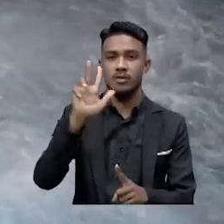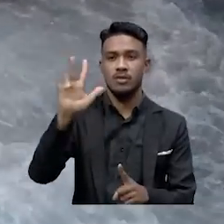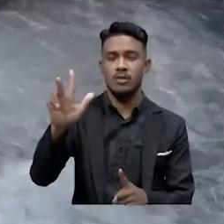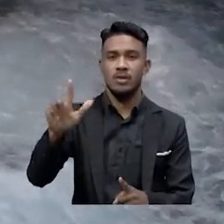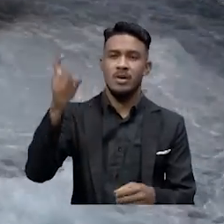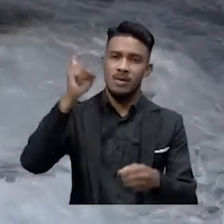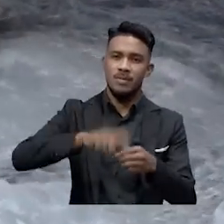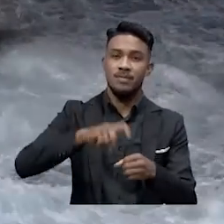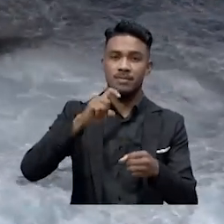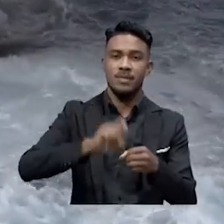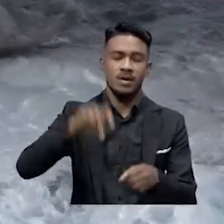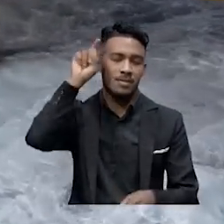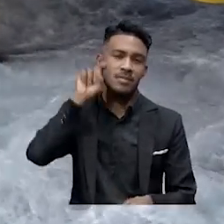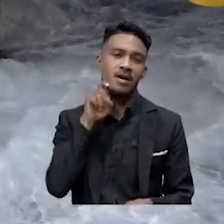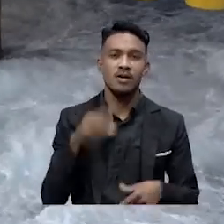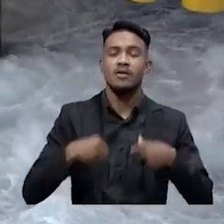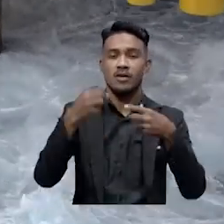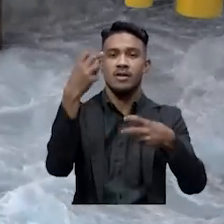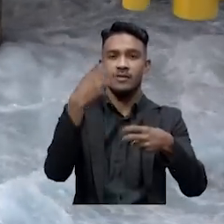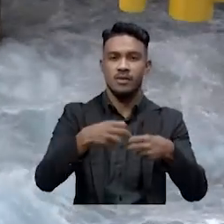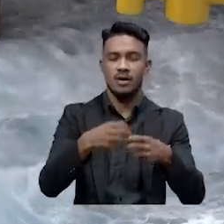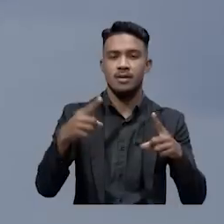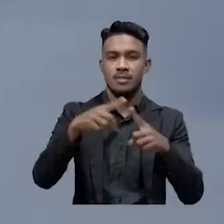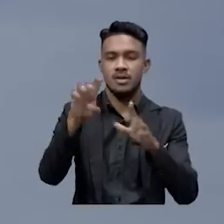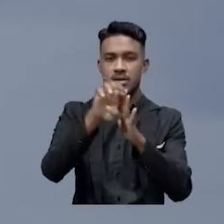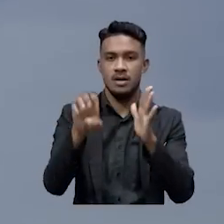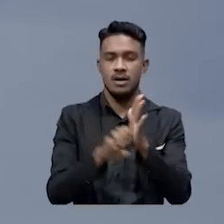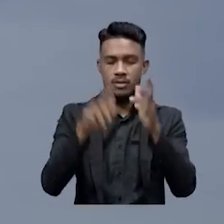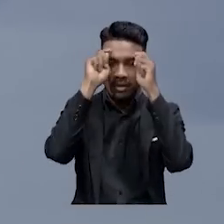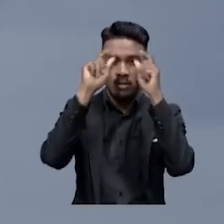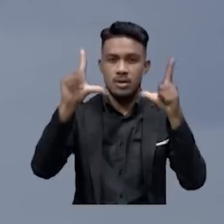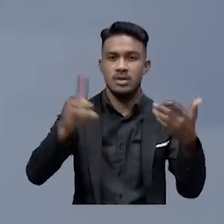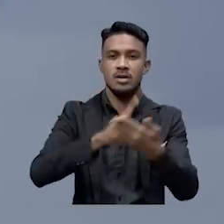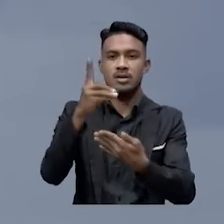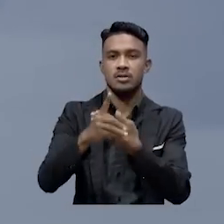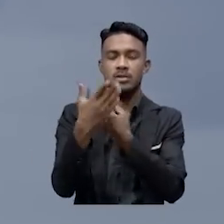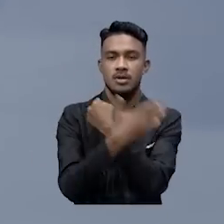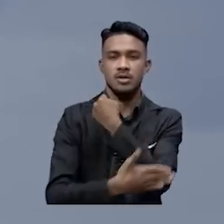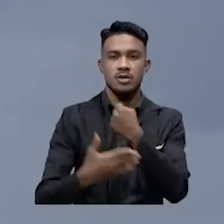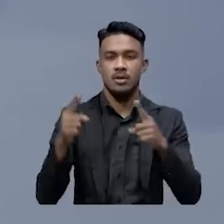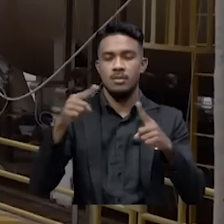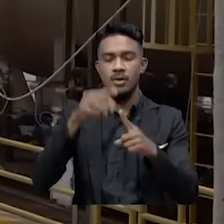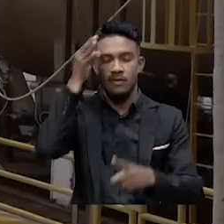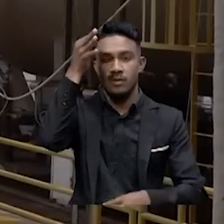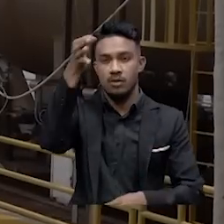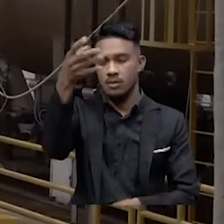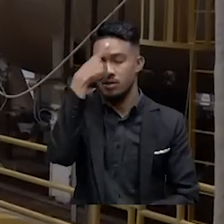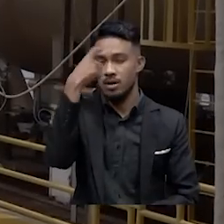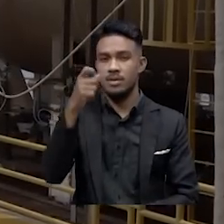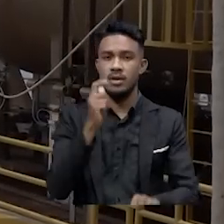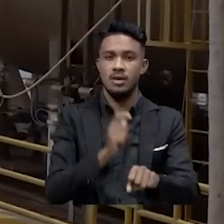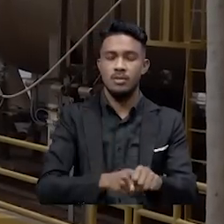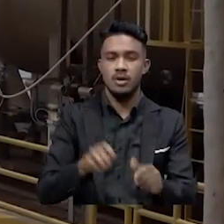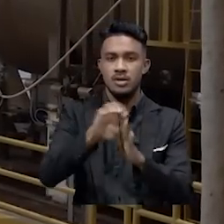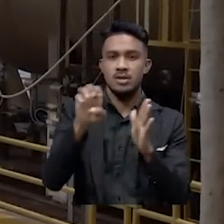semaran, non é se for ameaça bot, ba Estado Timor-Leste, lili o desenvolvimento país nenian, ba futuro. Tamba durante ne, Estado